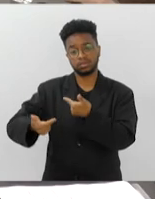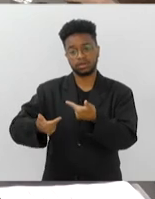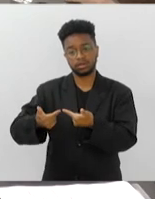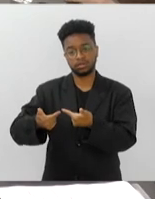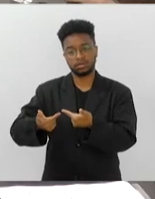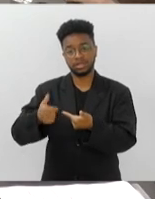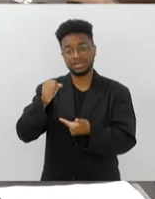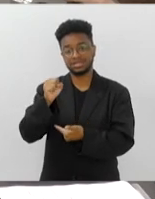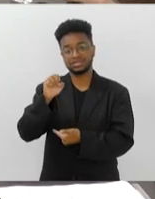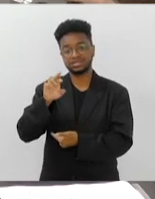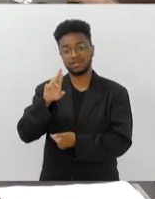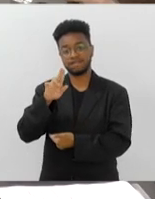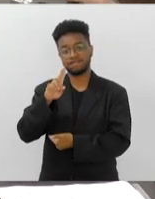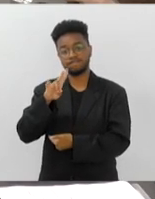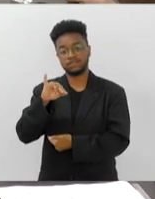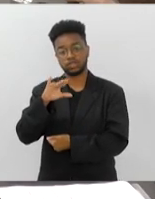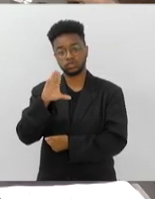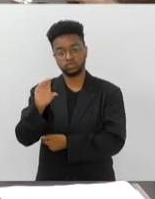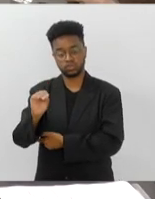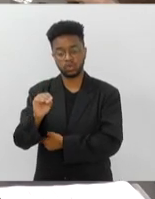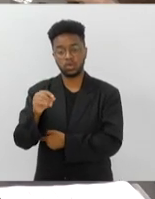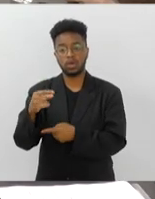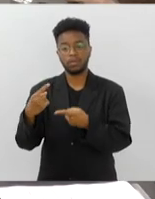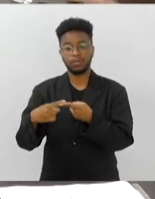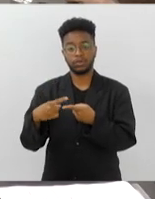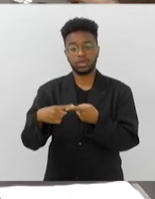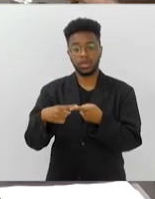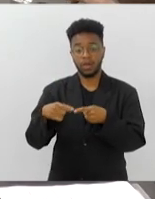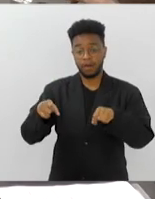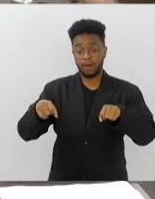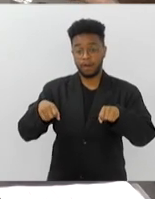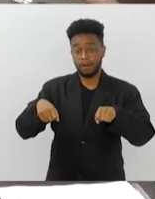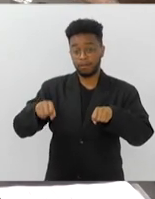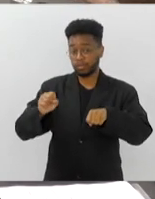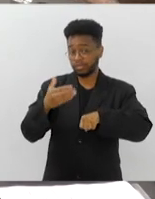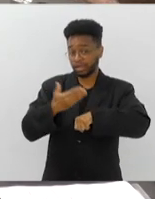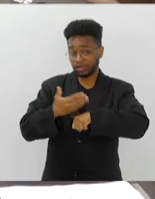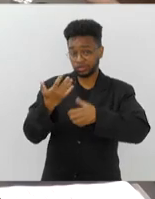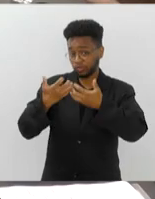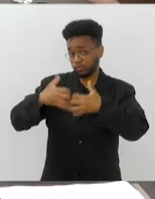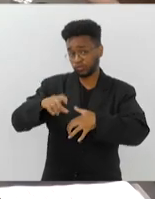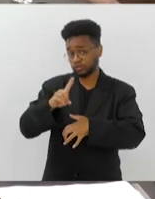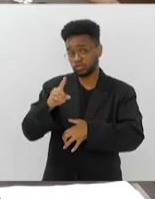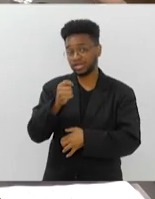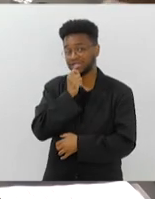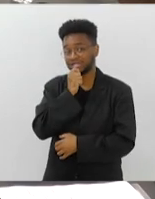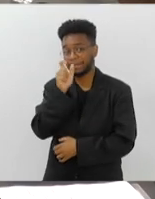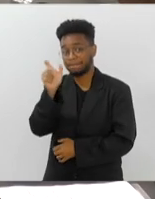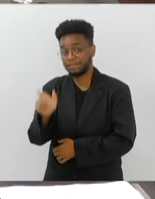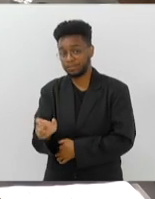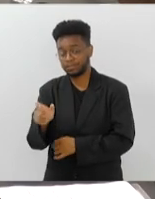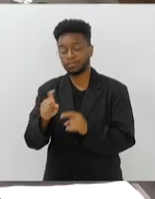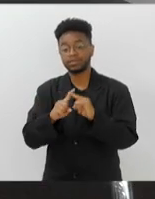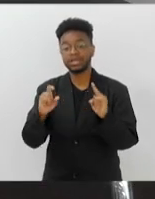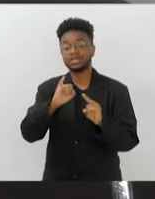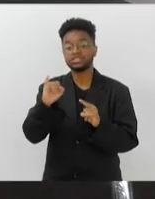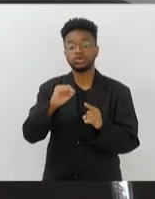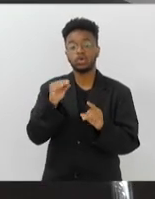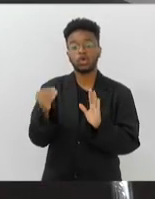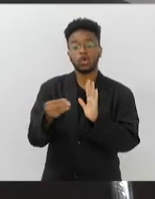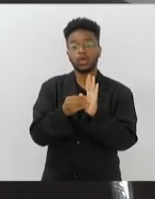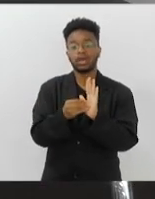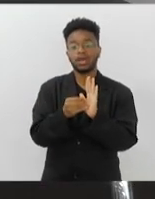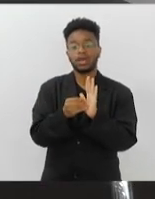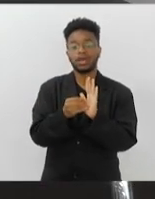serviço... O mototáxi não anda se não tiver o mototaxista. Mas quando bota ali os